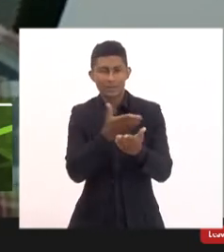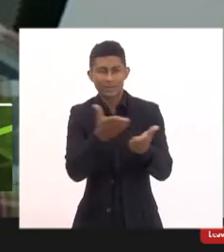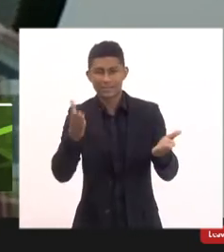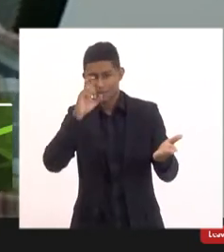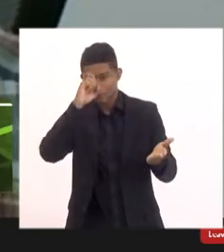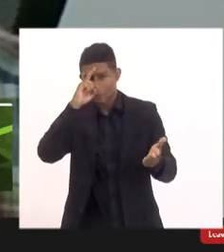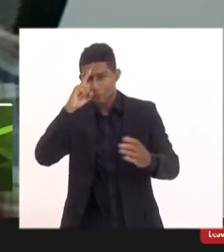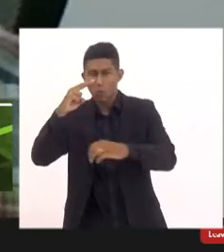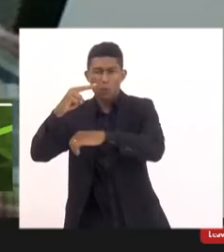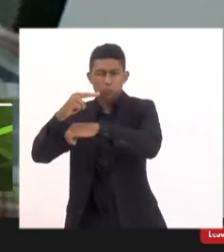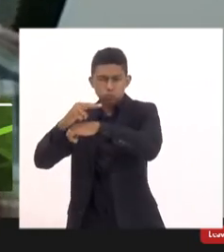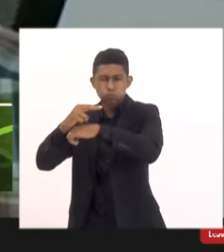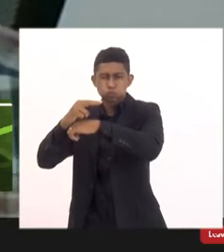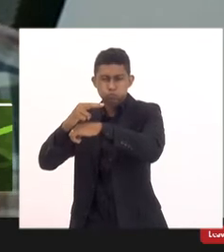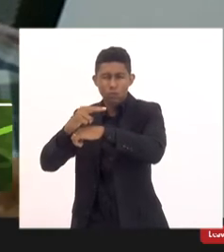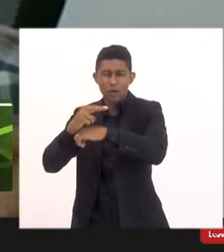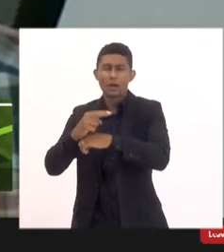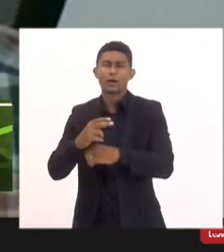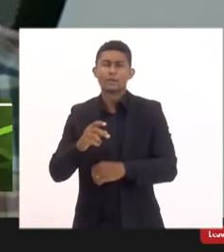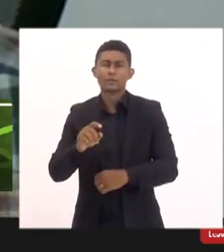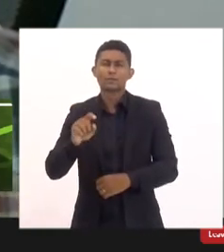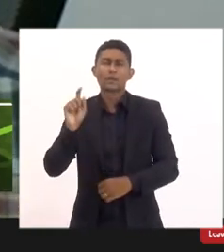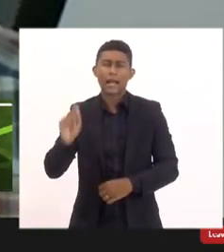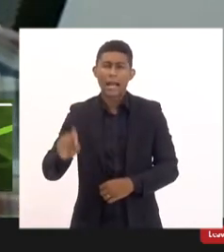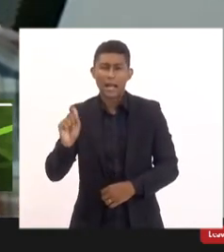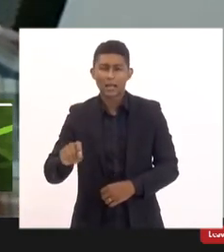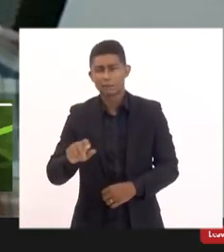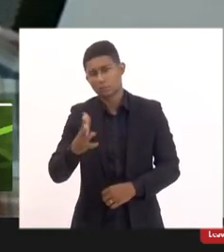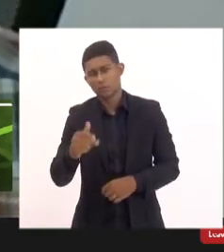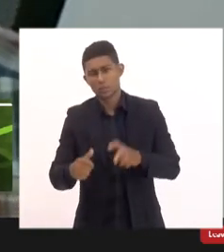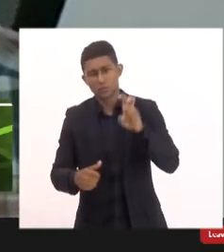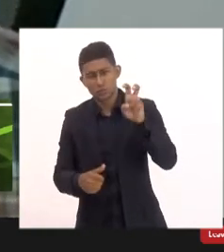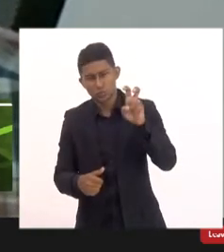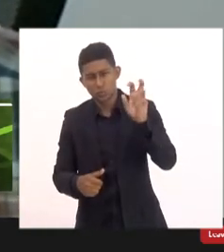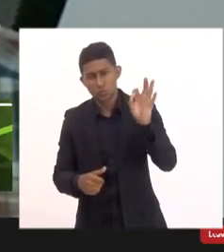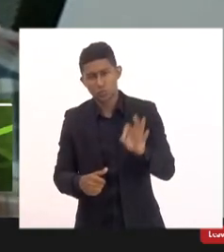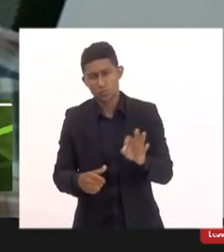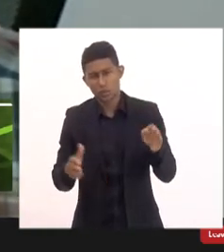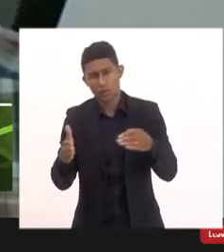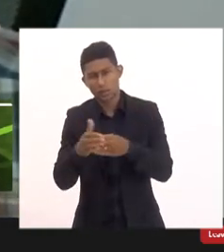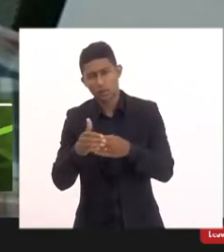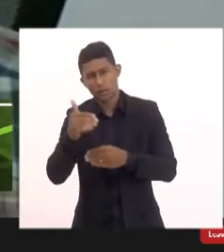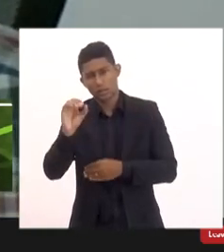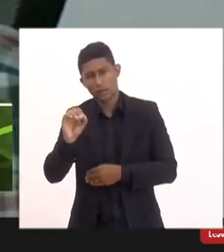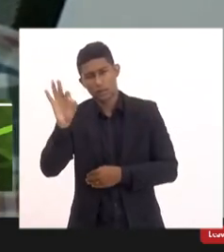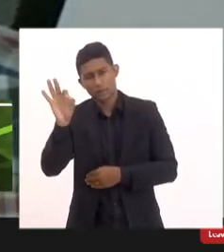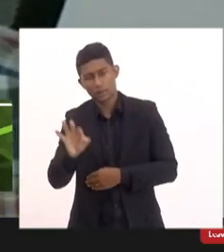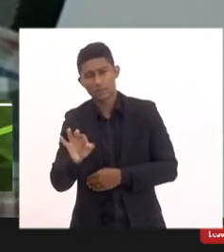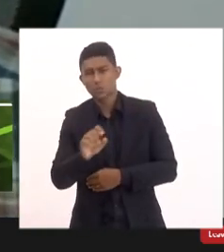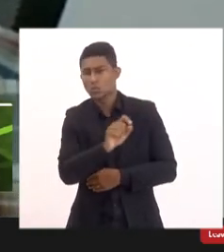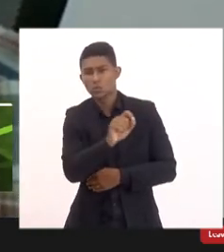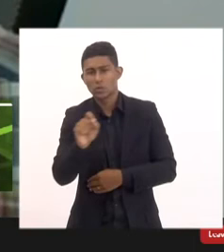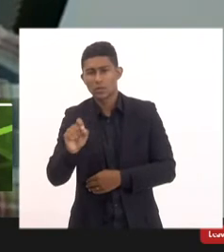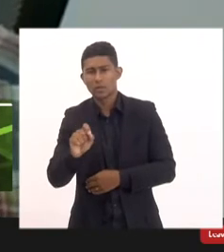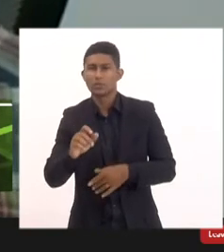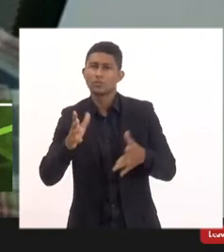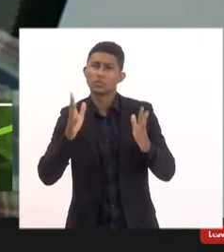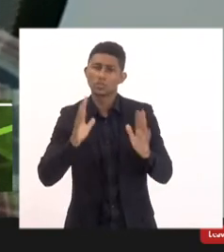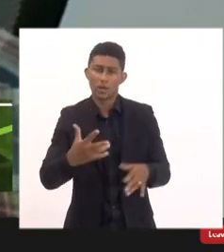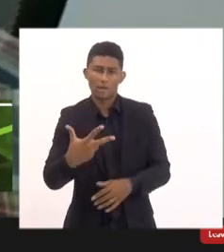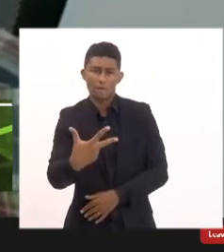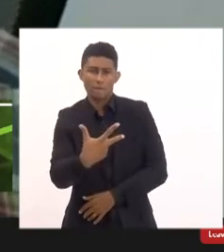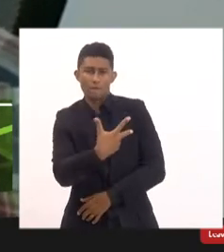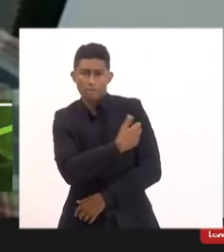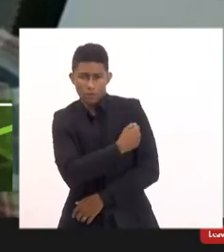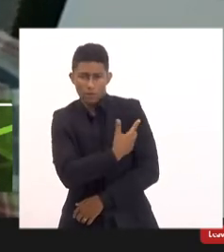internação, que é um percentual pequeno, né, em torno de 5 a 10%, mas são casos, muitas vezes, que têm a vacinação incompleta, não